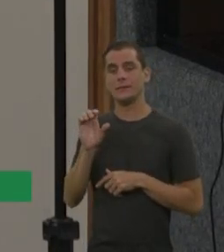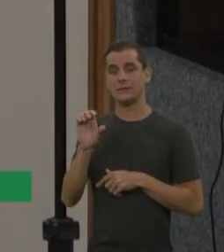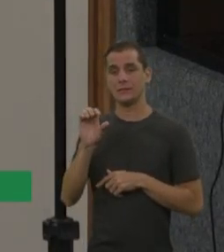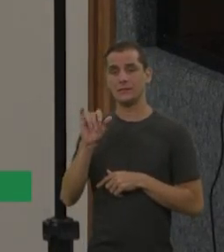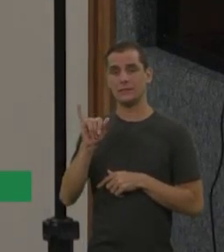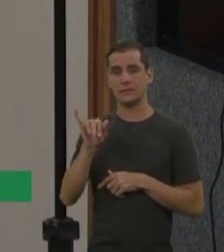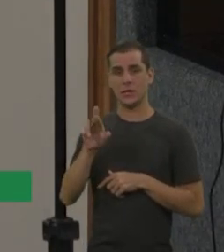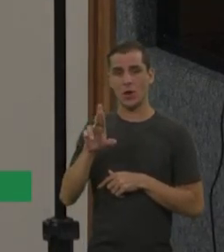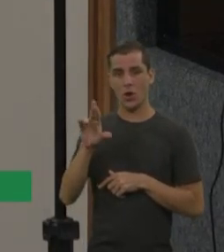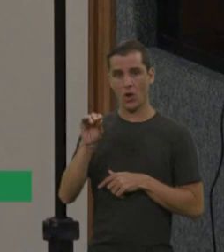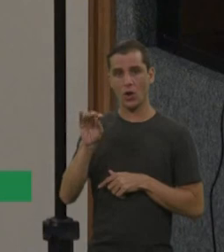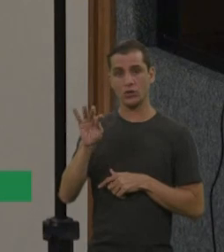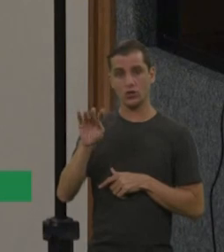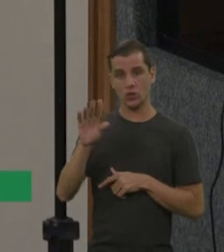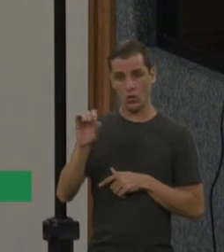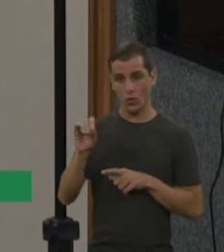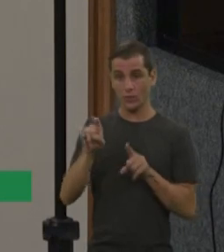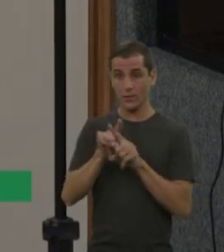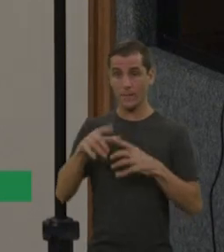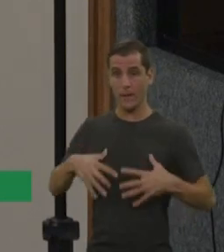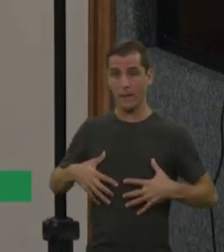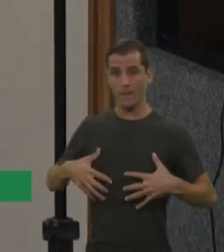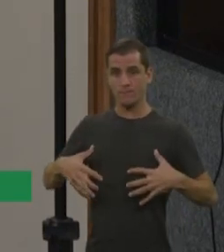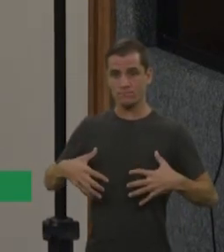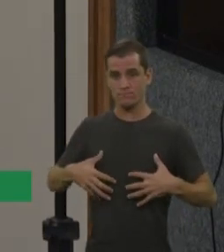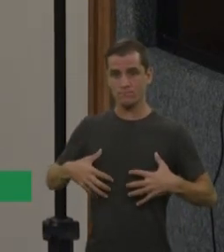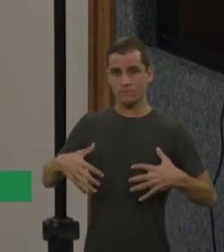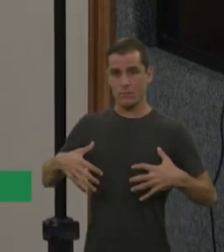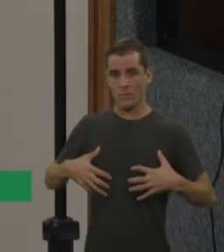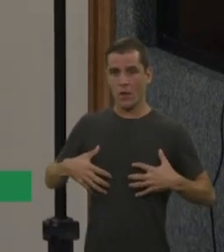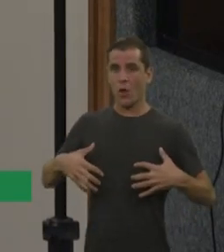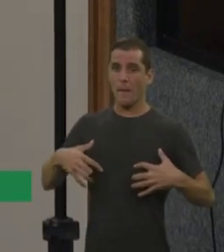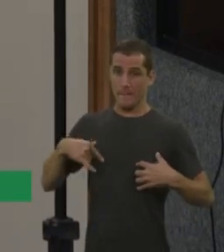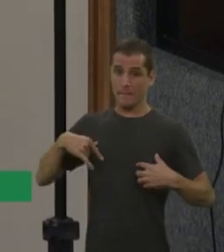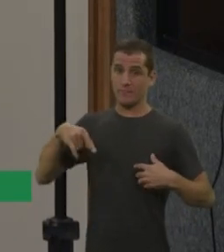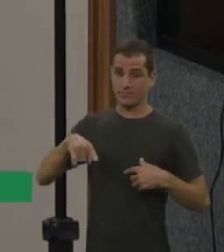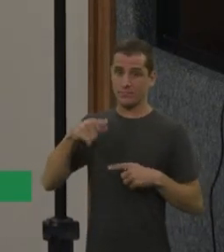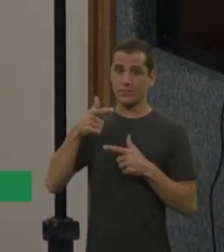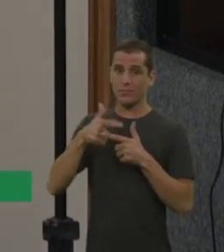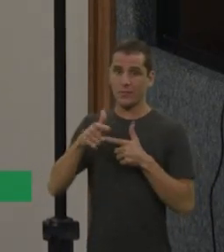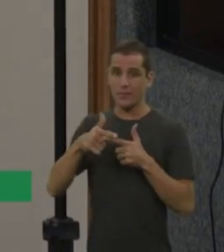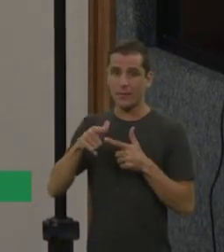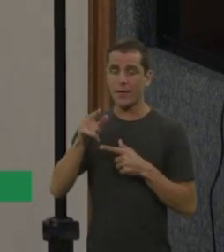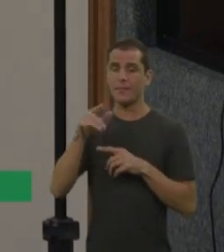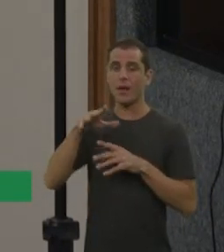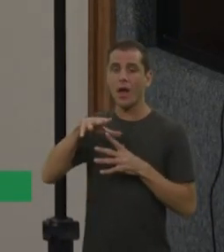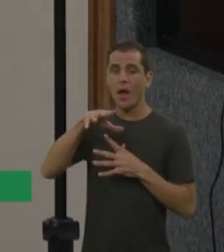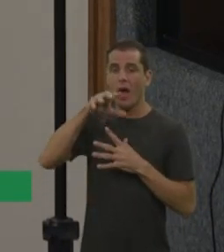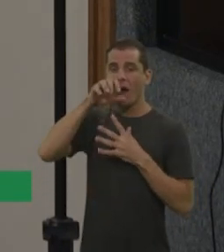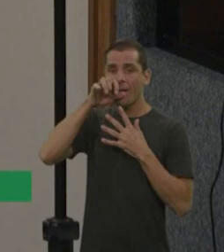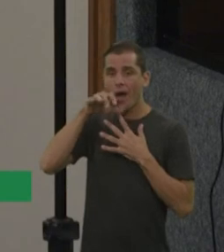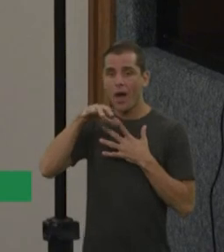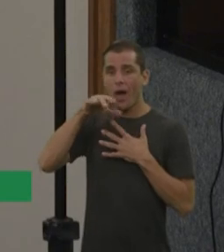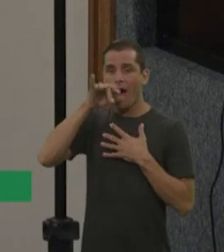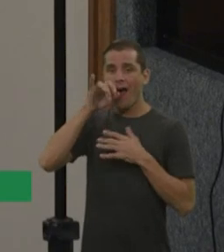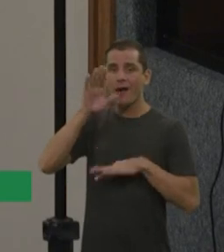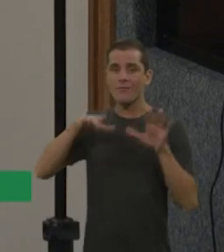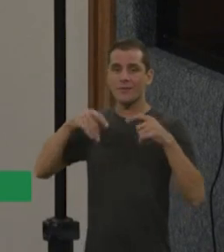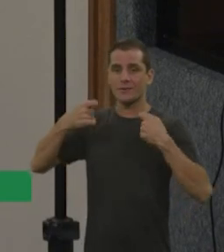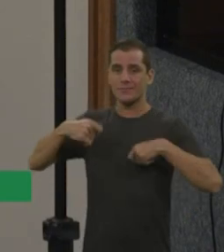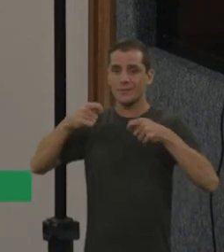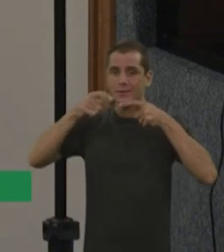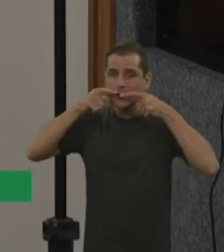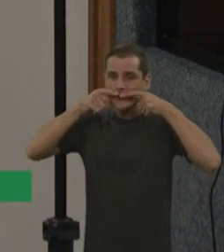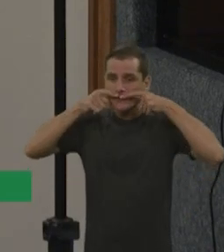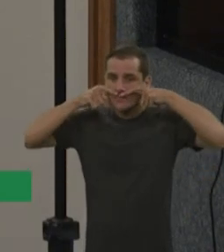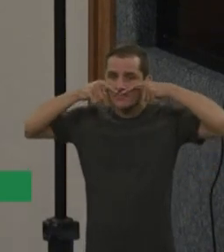mesmo pulmonar. Alguns dependentes de oxigênio. Eles têm dificuldade de subir escada, de caminhar numa rampa, né? De